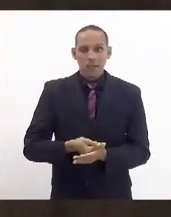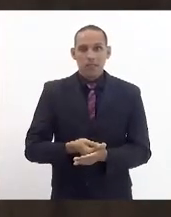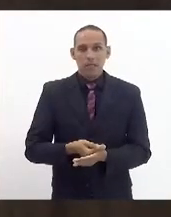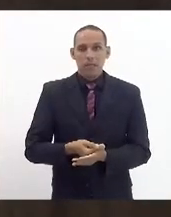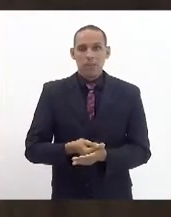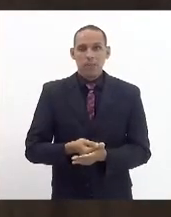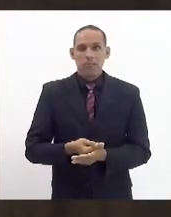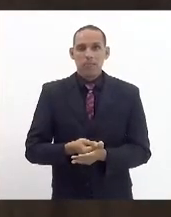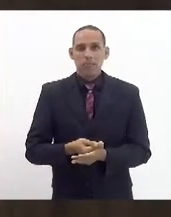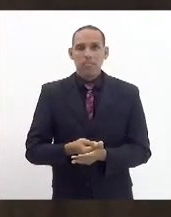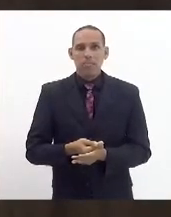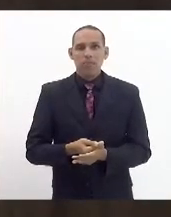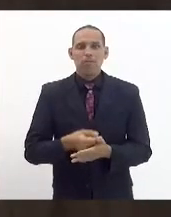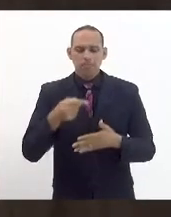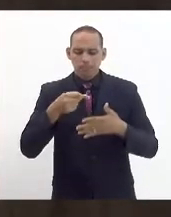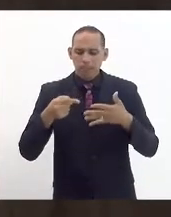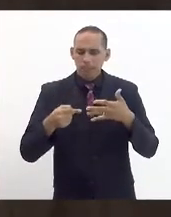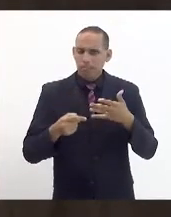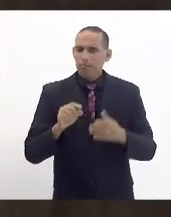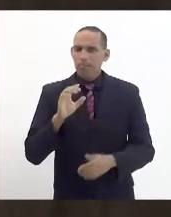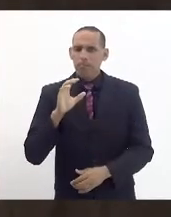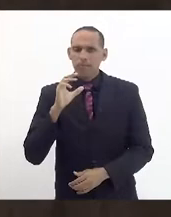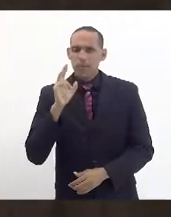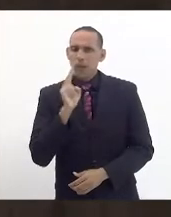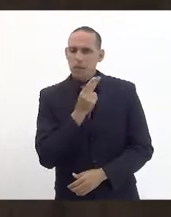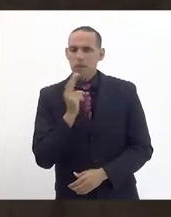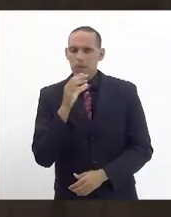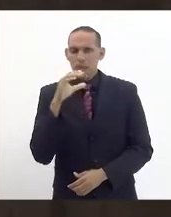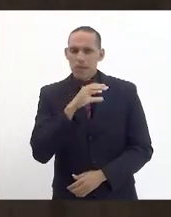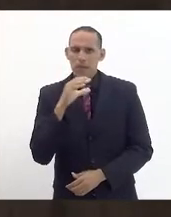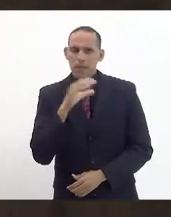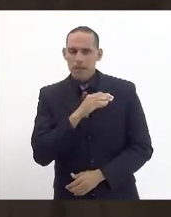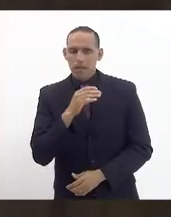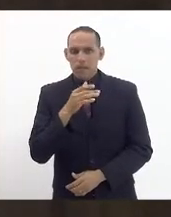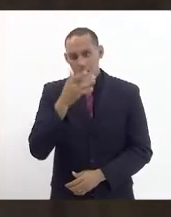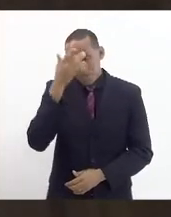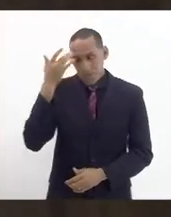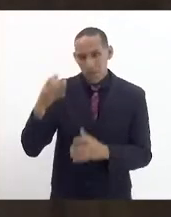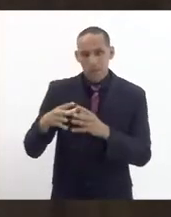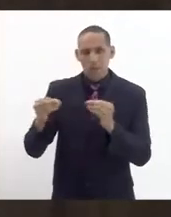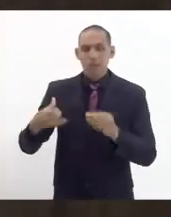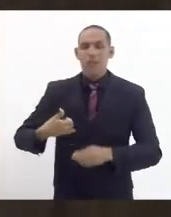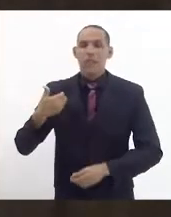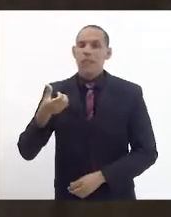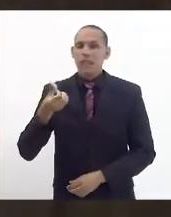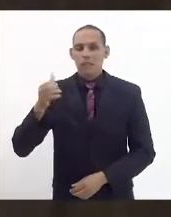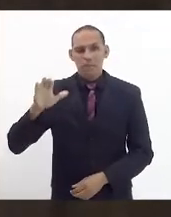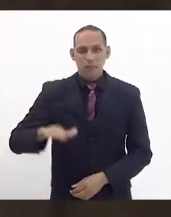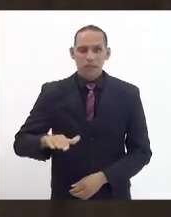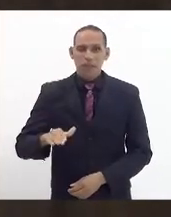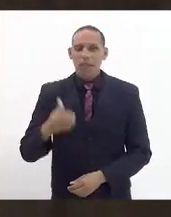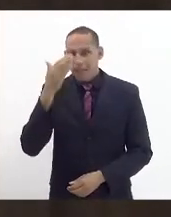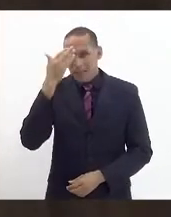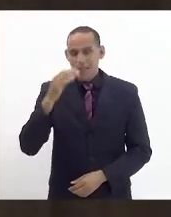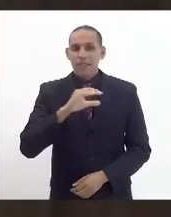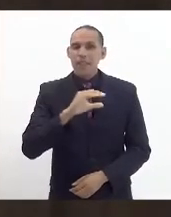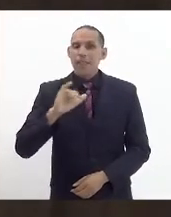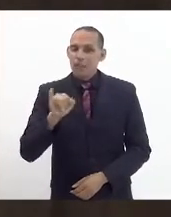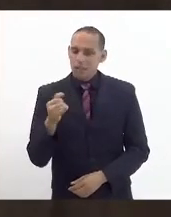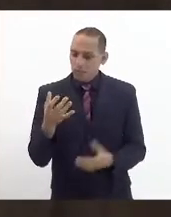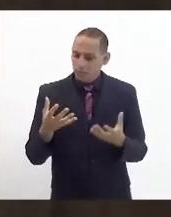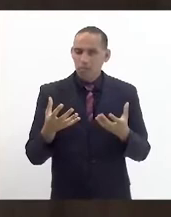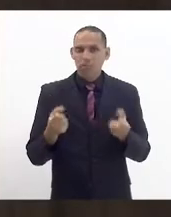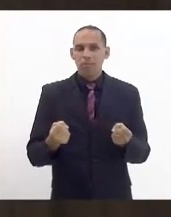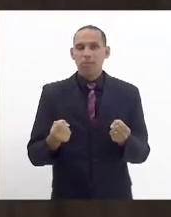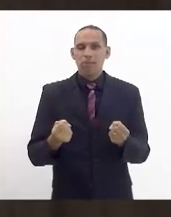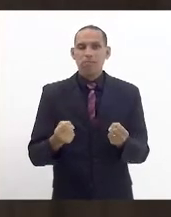medidas emergenciais diante do desaparecimento de menor de 16 anos. Quero agradecer à CCJ por ter acolhido